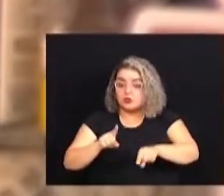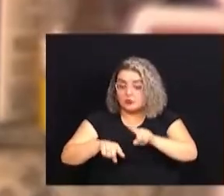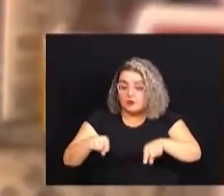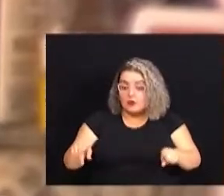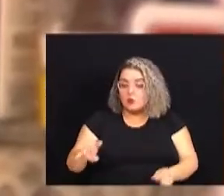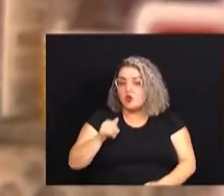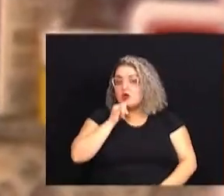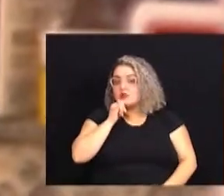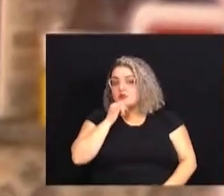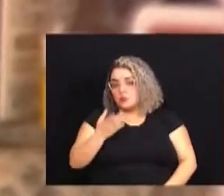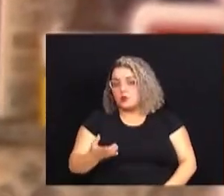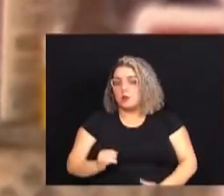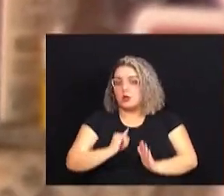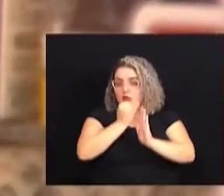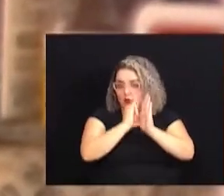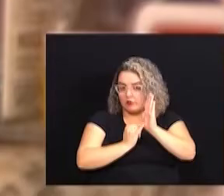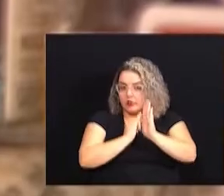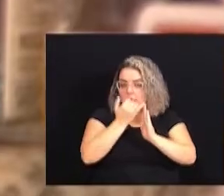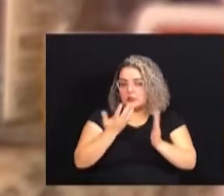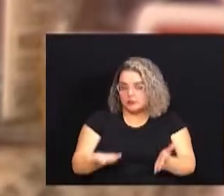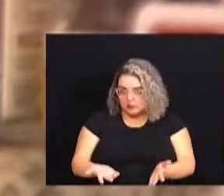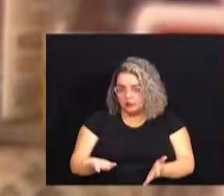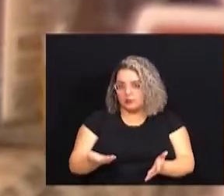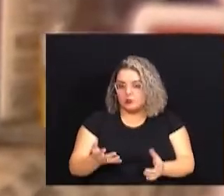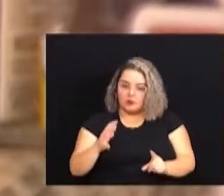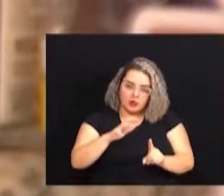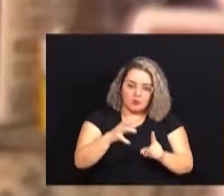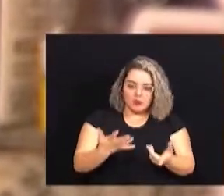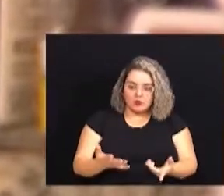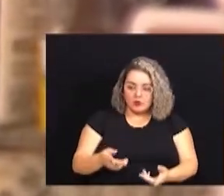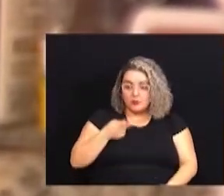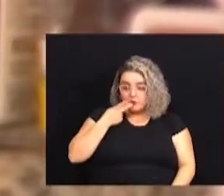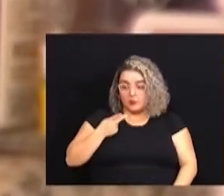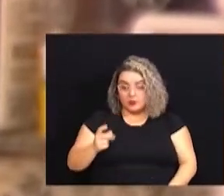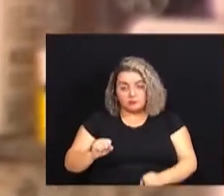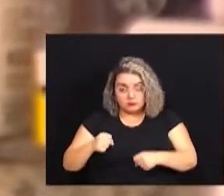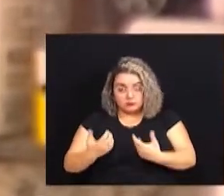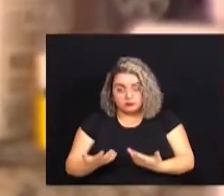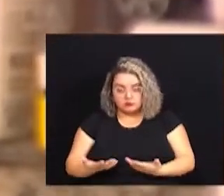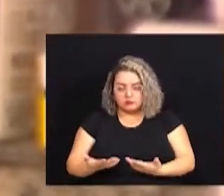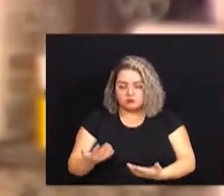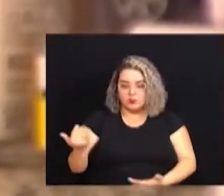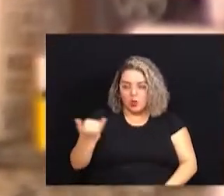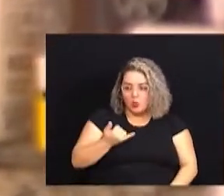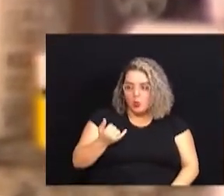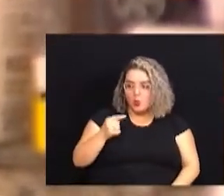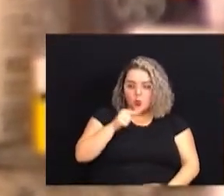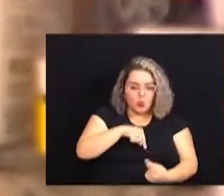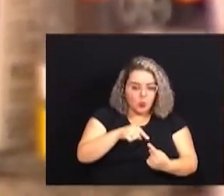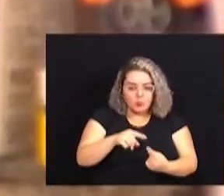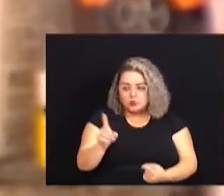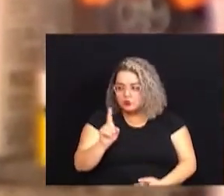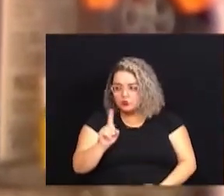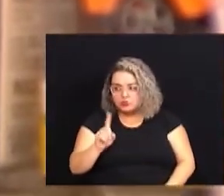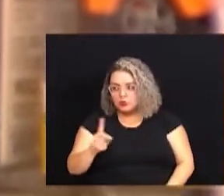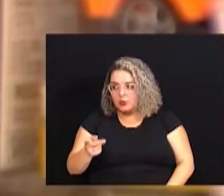de outras variáveis, por exemplo, inflação. E reforçando o que você disse, o objetivo aqui não é a